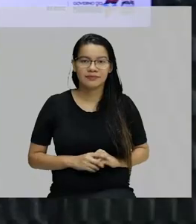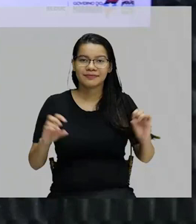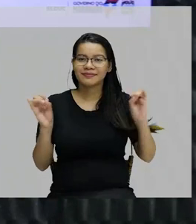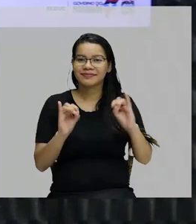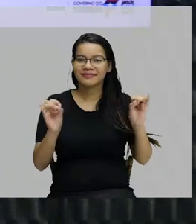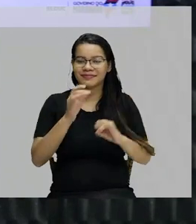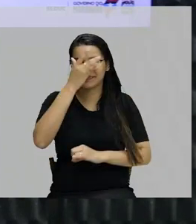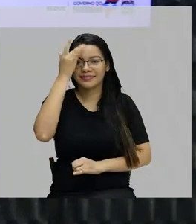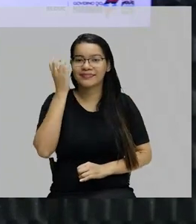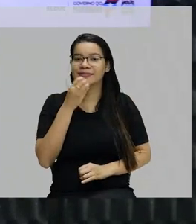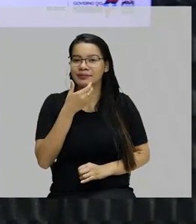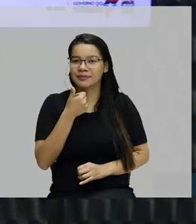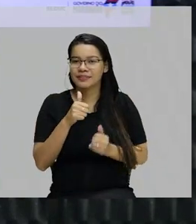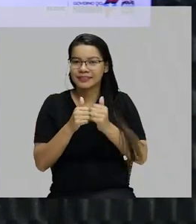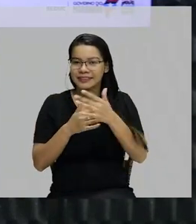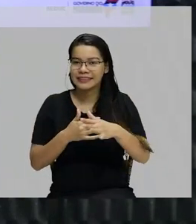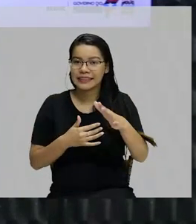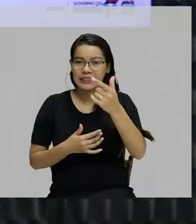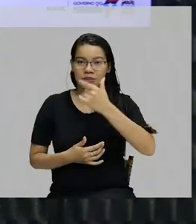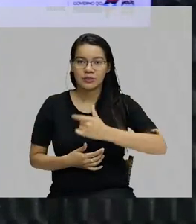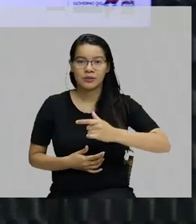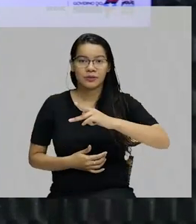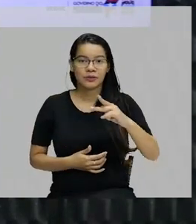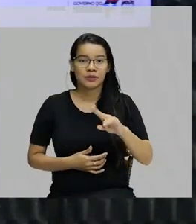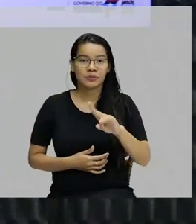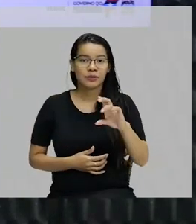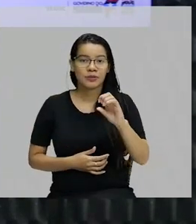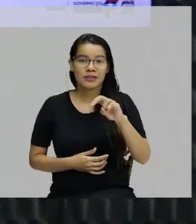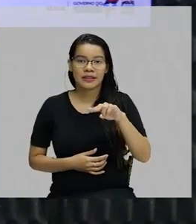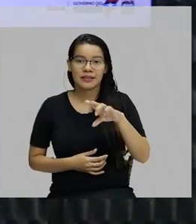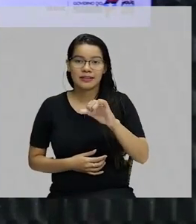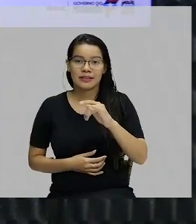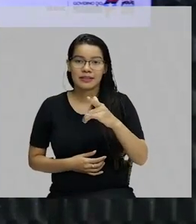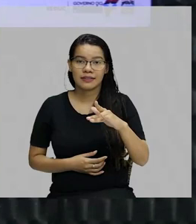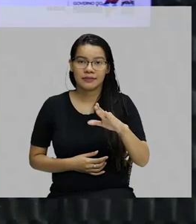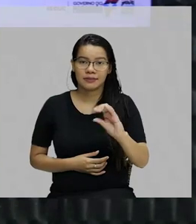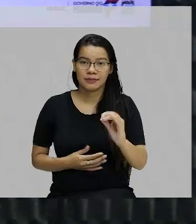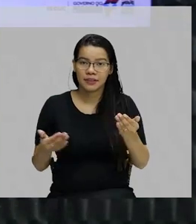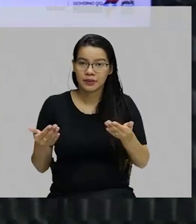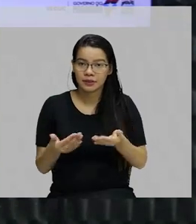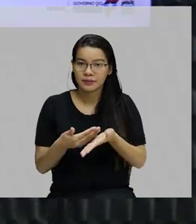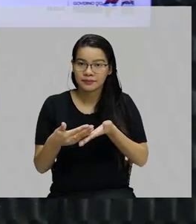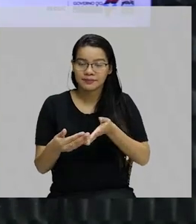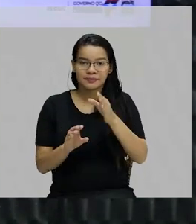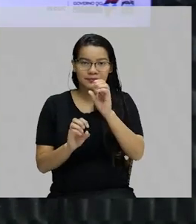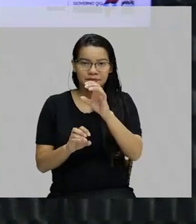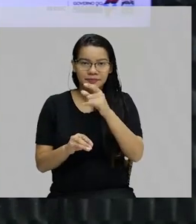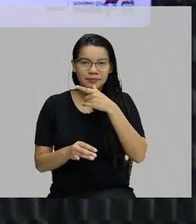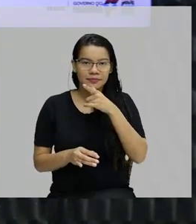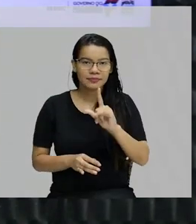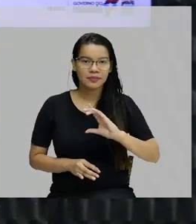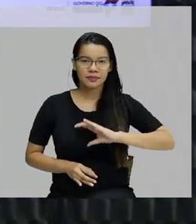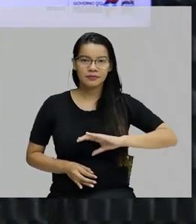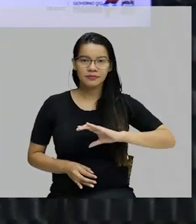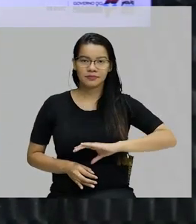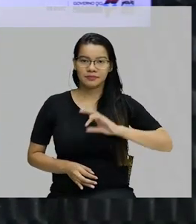Olá pessoal tudo bem com vocês Sou professora Conceição Alencar e começa agora a sua aula de língua portuguesa se liga na TV educação